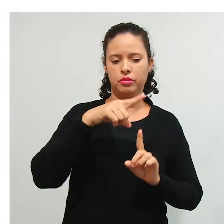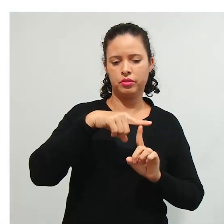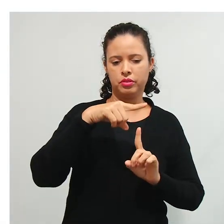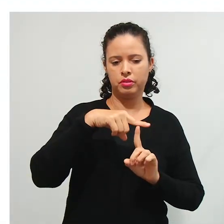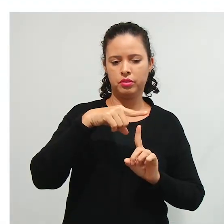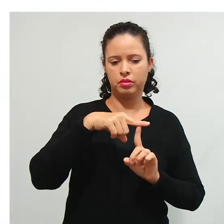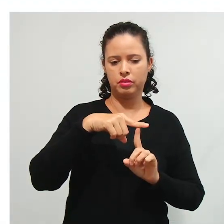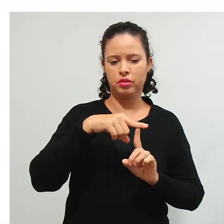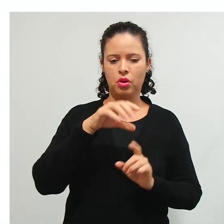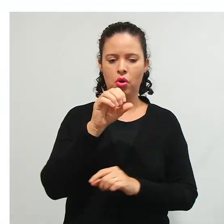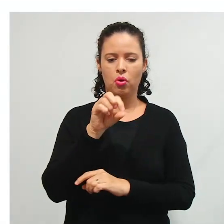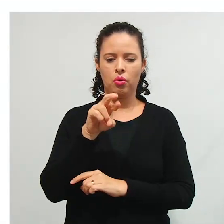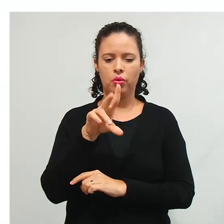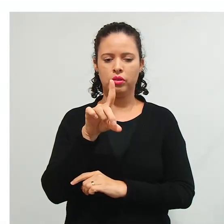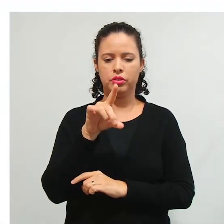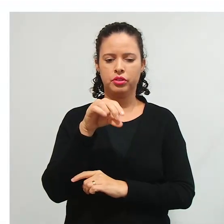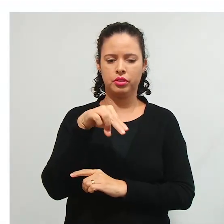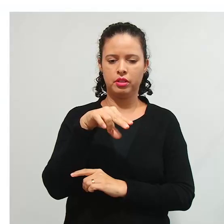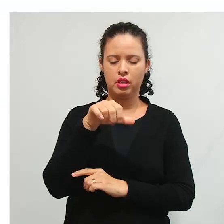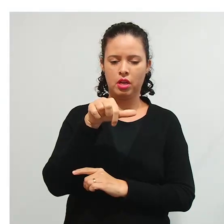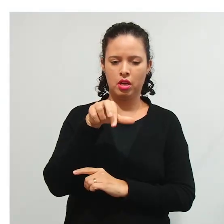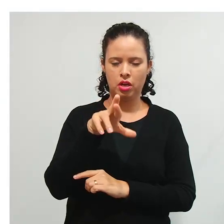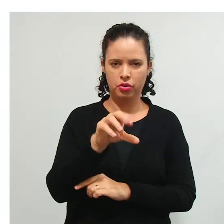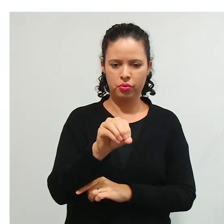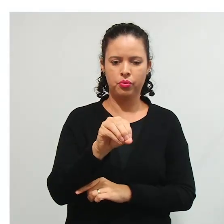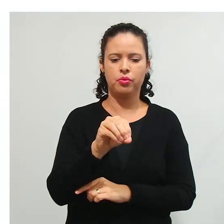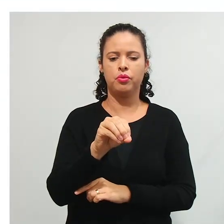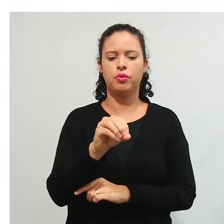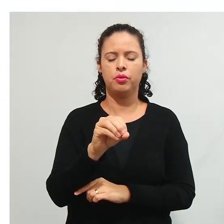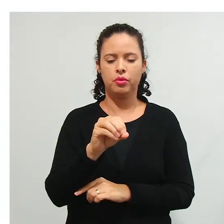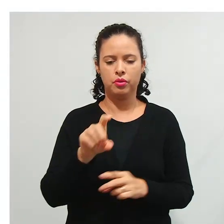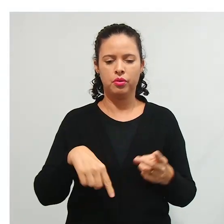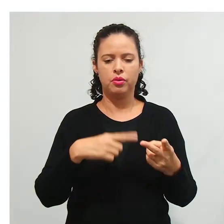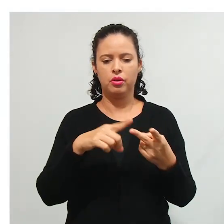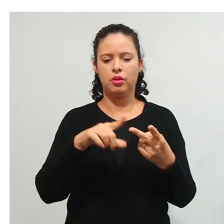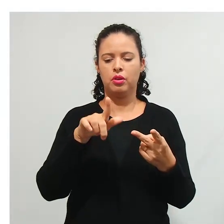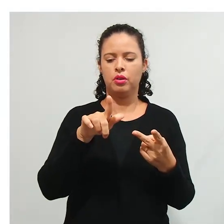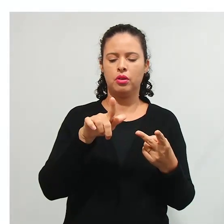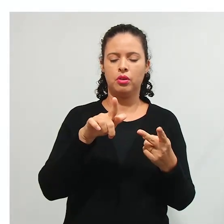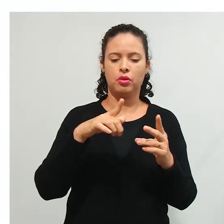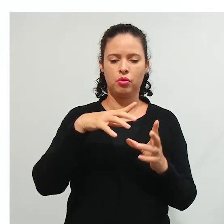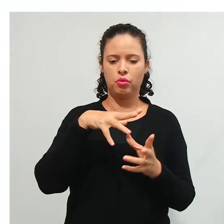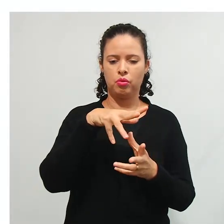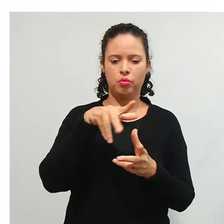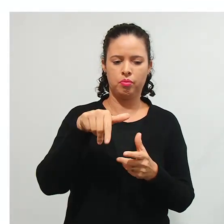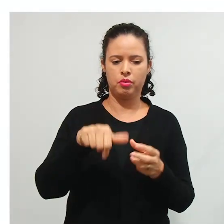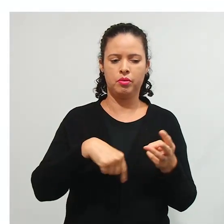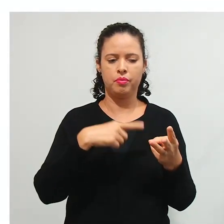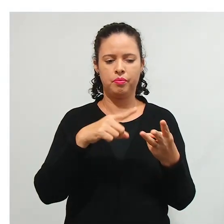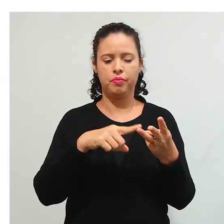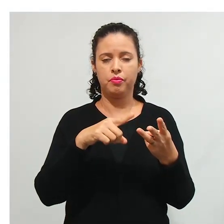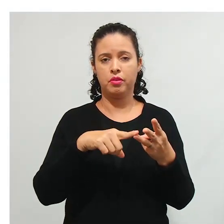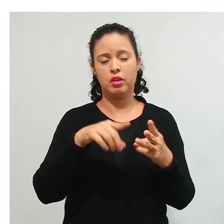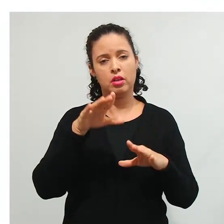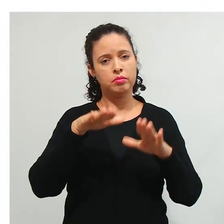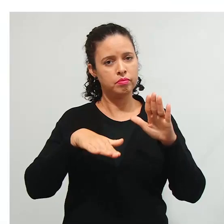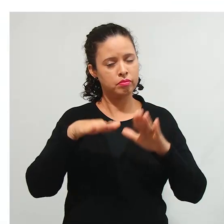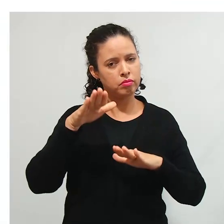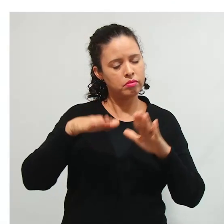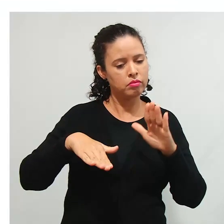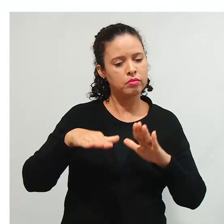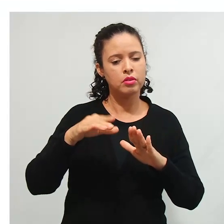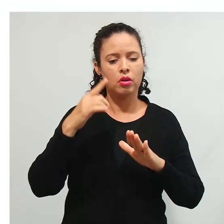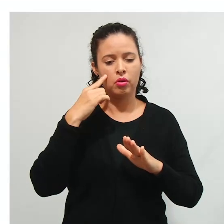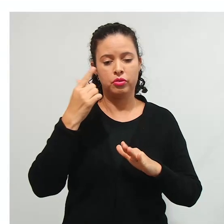de empenho ordinário, global e estimativo. Então, vamos